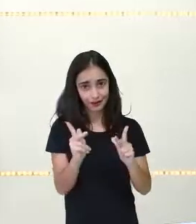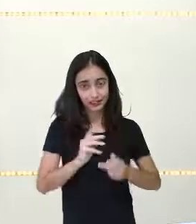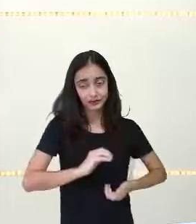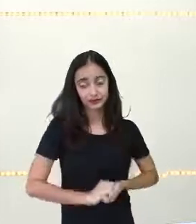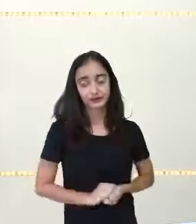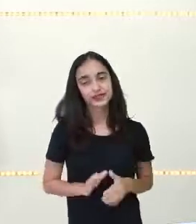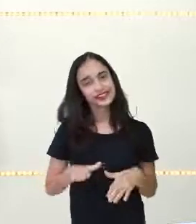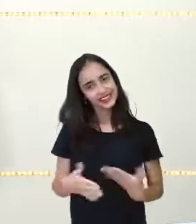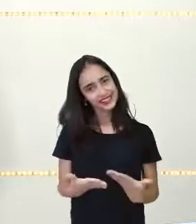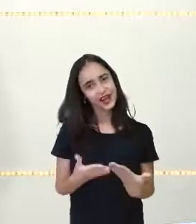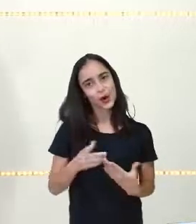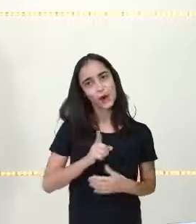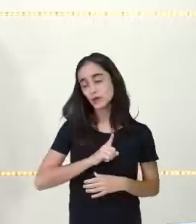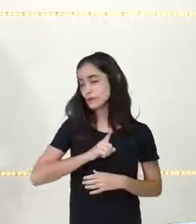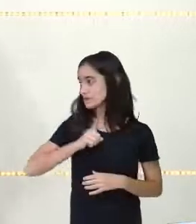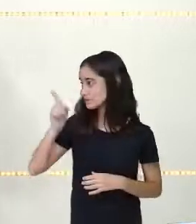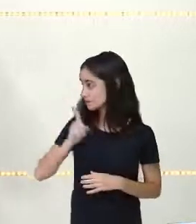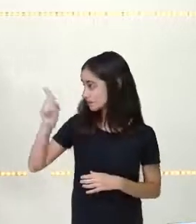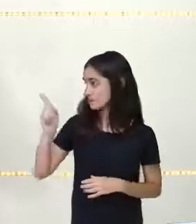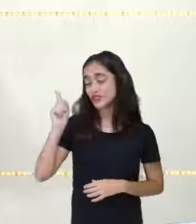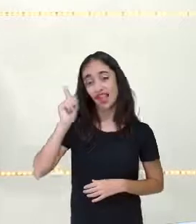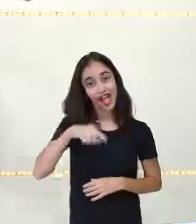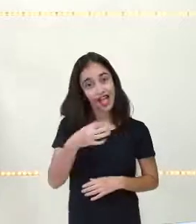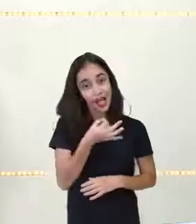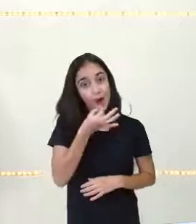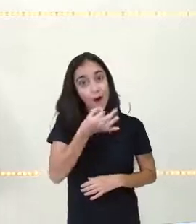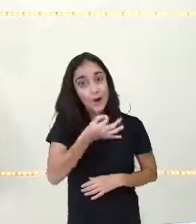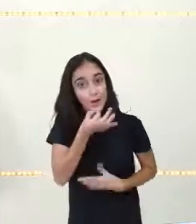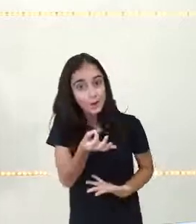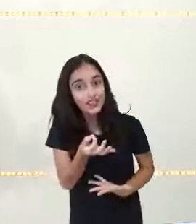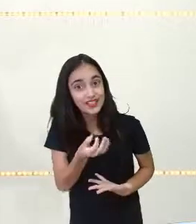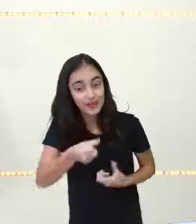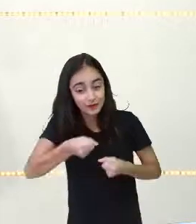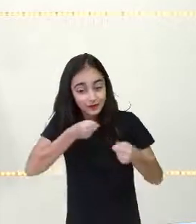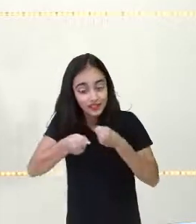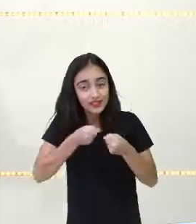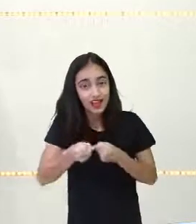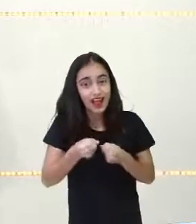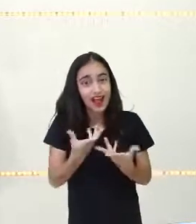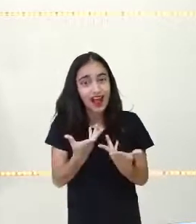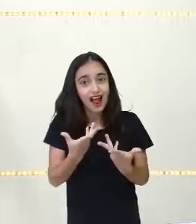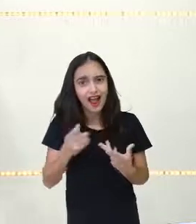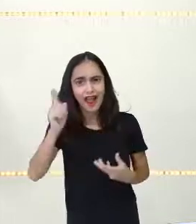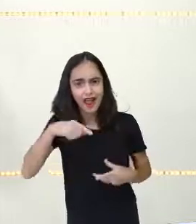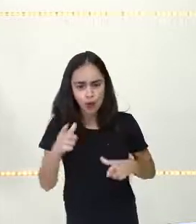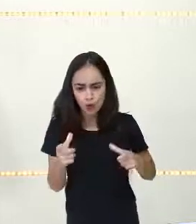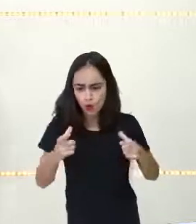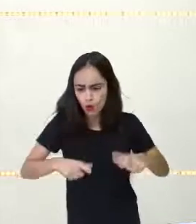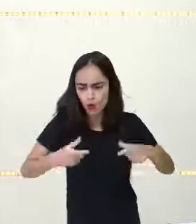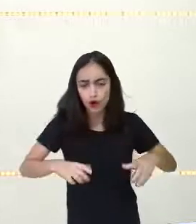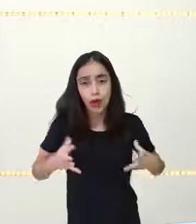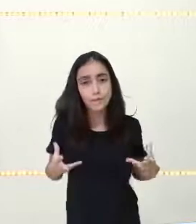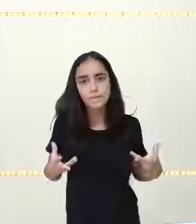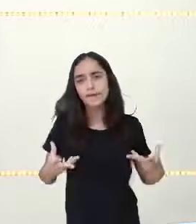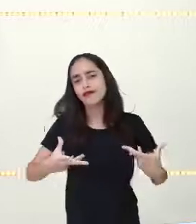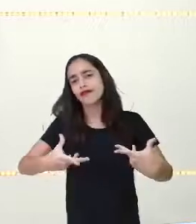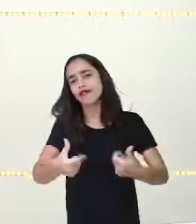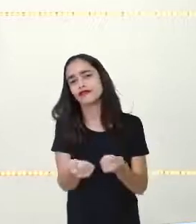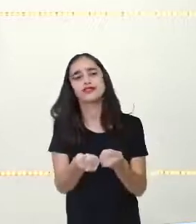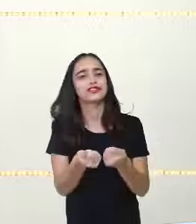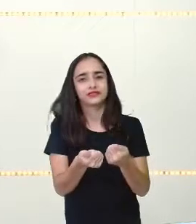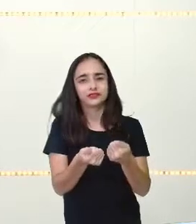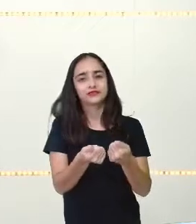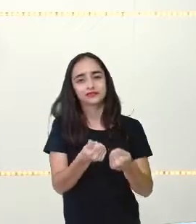ó é a opinião de um entrevistado está falando que lugar é maravilhoso para relaxar para tirar foto que ele adorou então é uma opinião